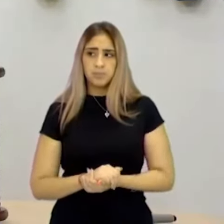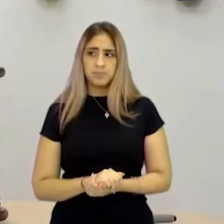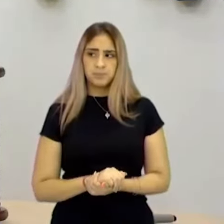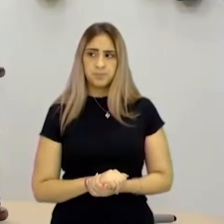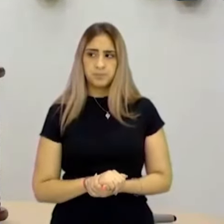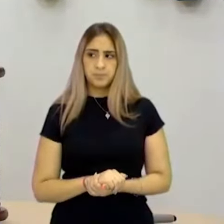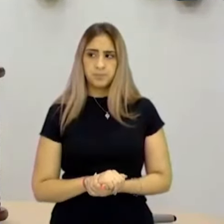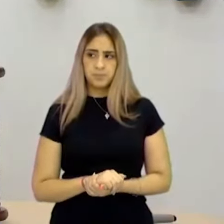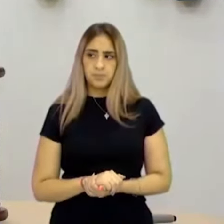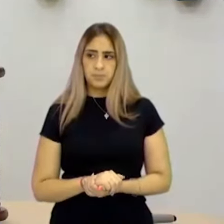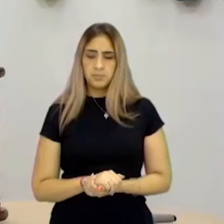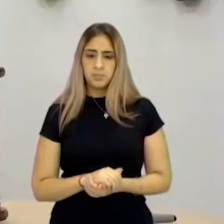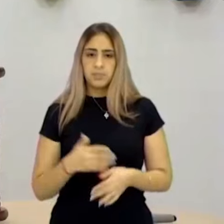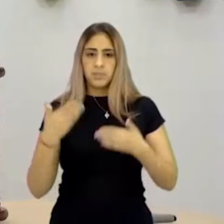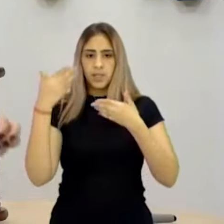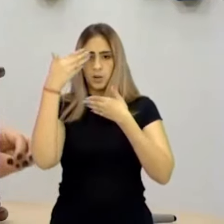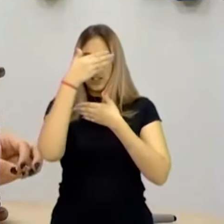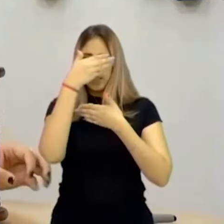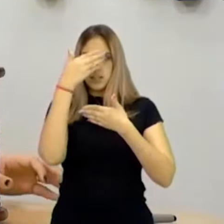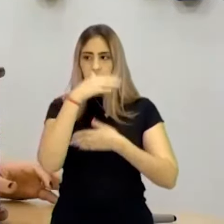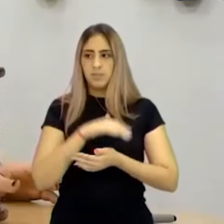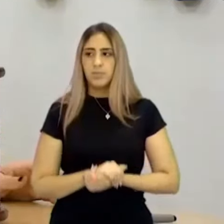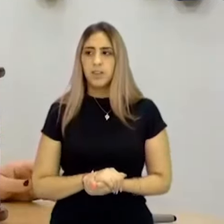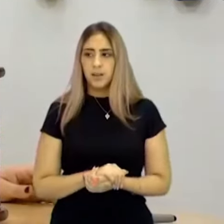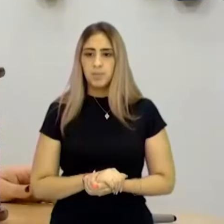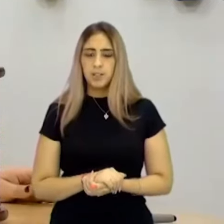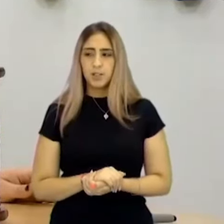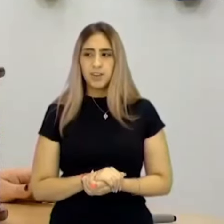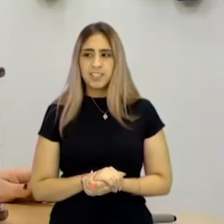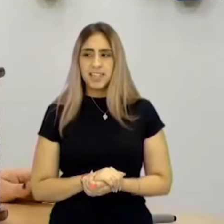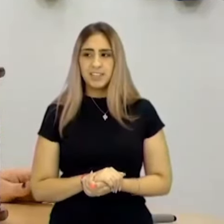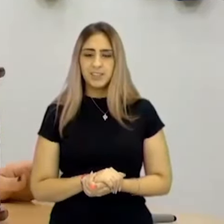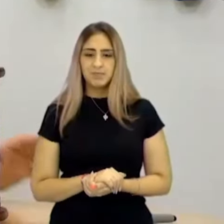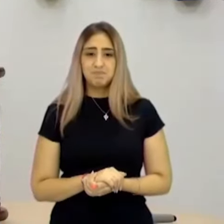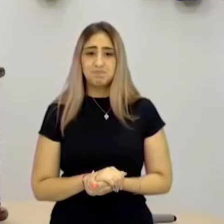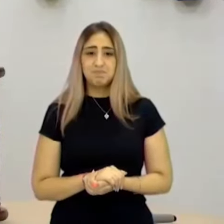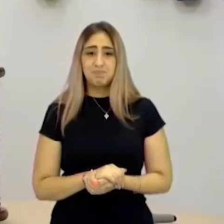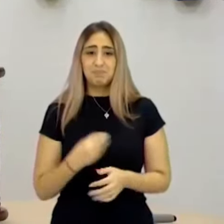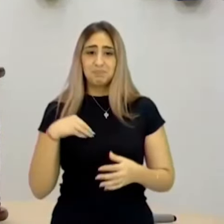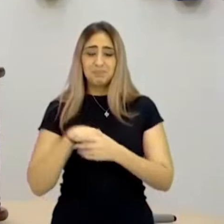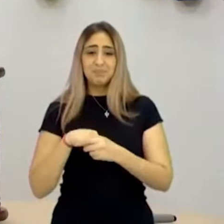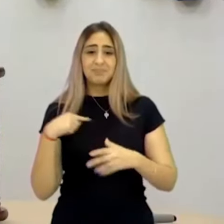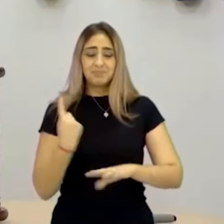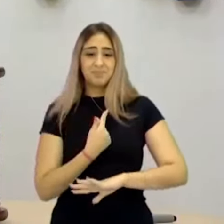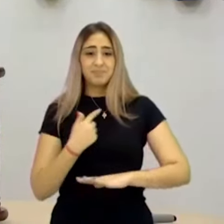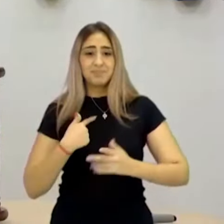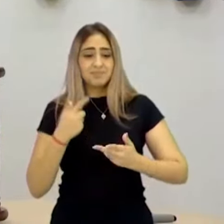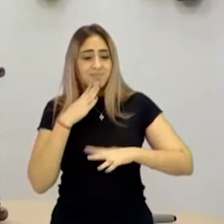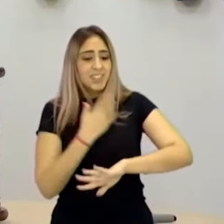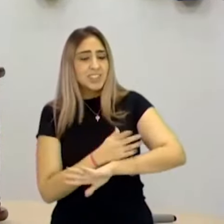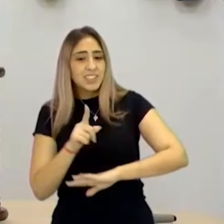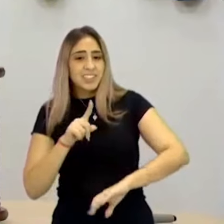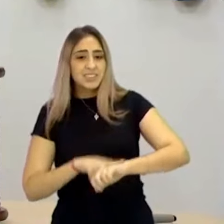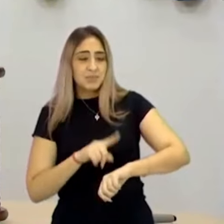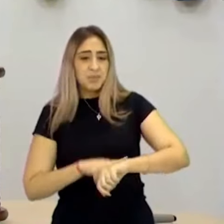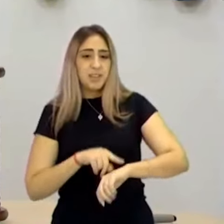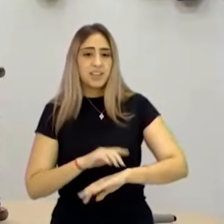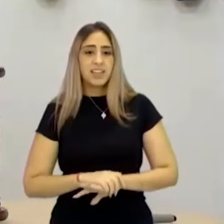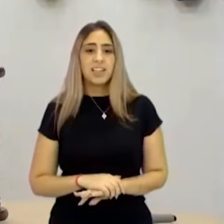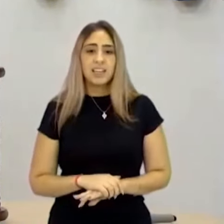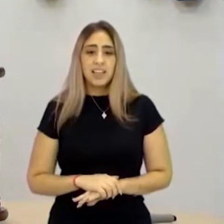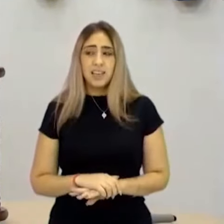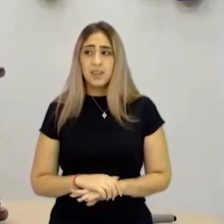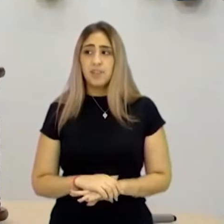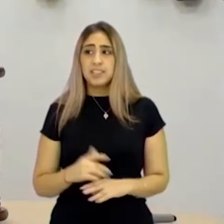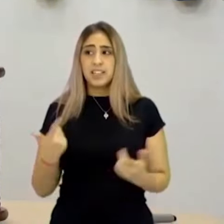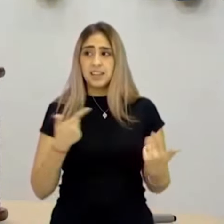pelos Estados Unidos. Então, o 11 de setembro ele é muito marcante, porque a gente percebe que a partir deste momento, todos começam a